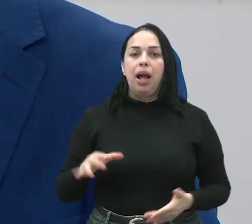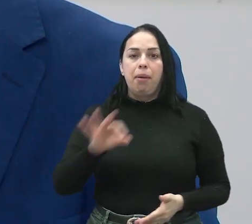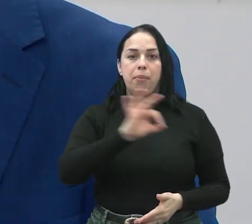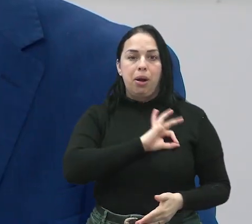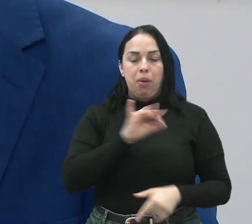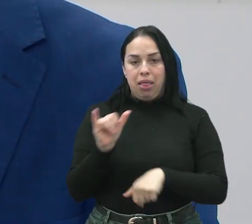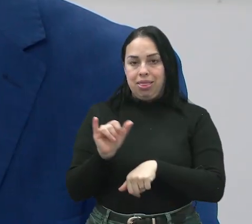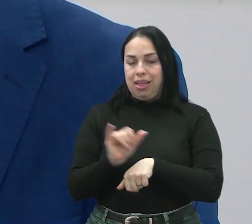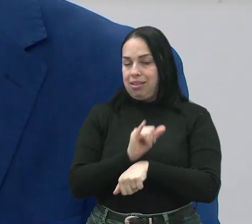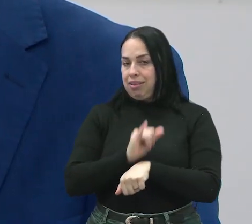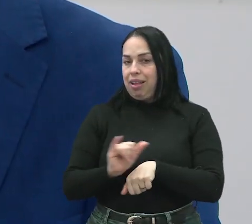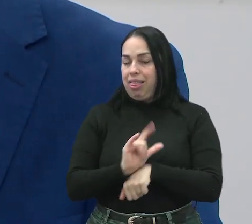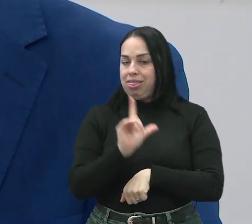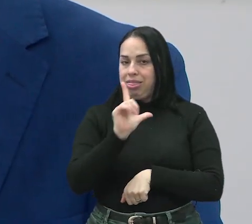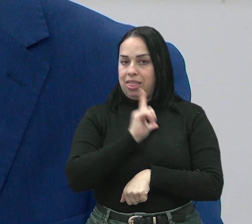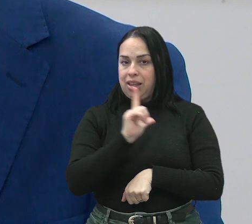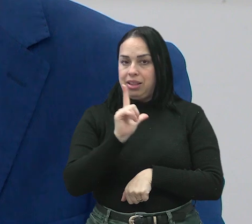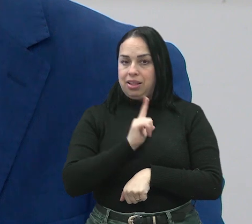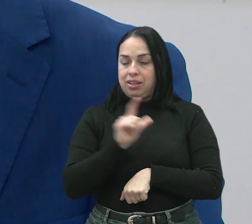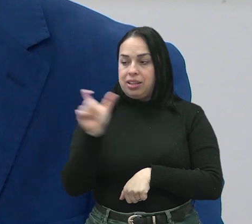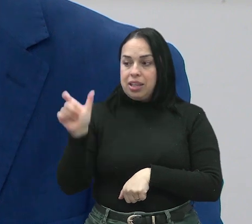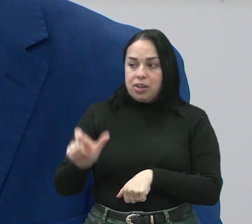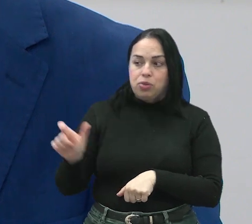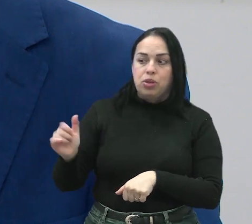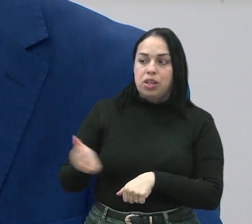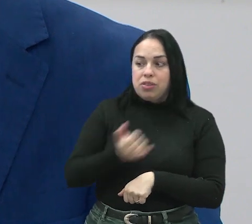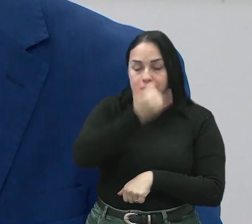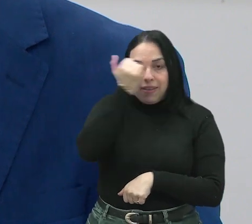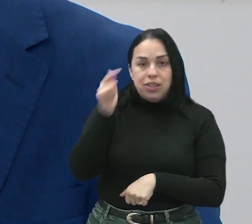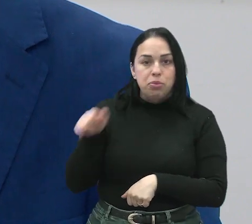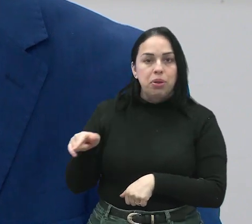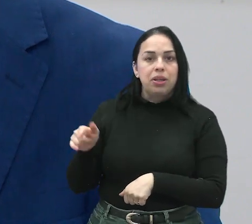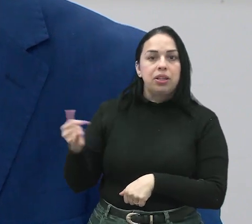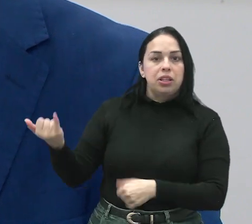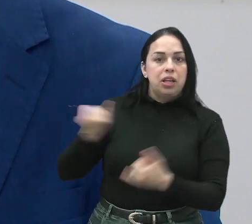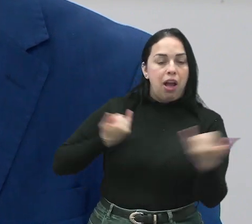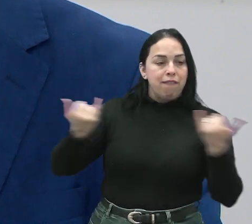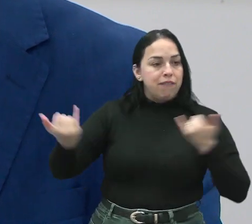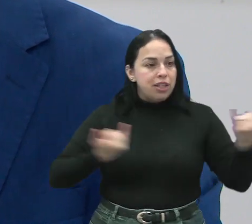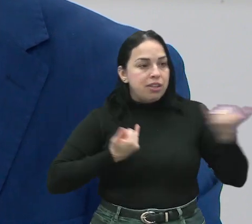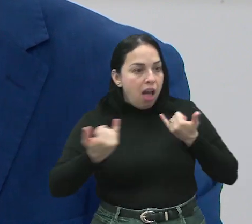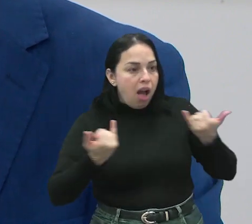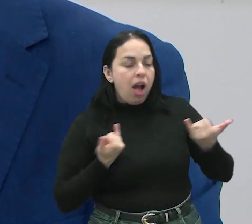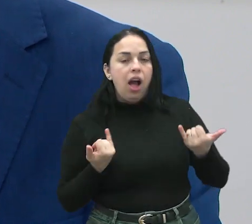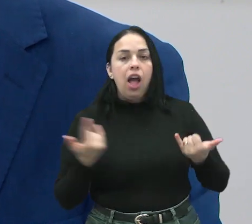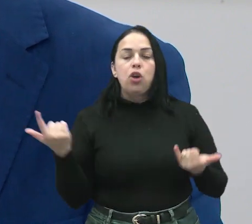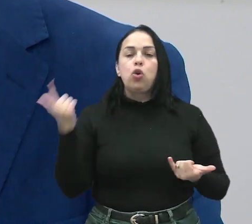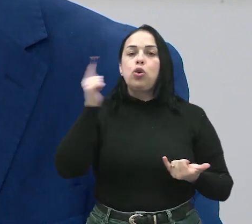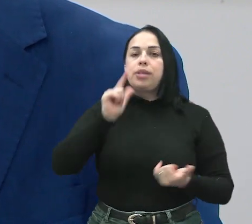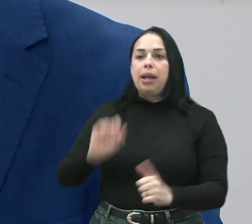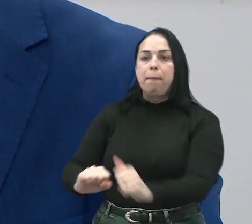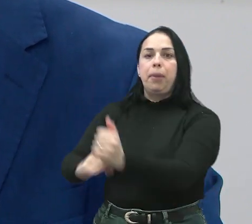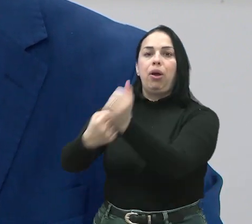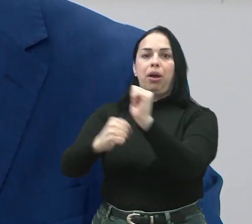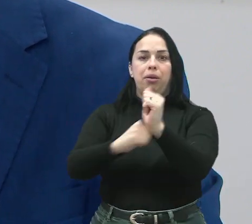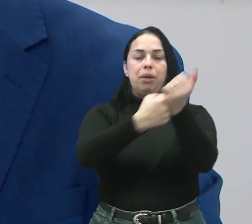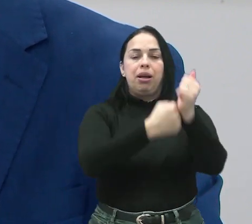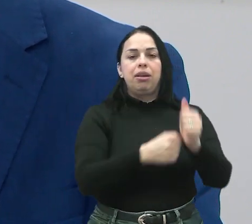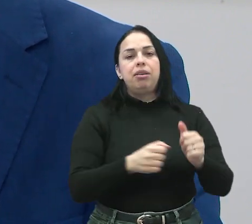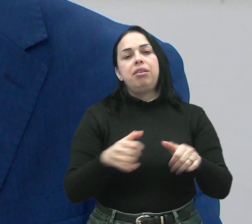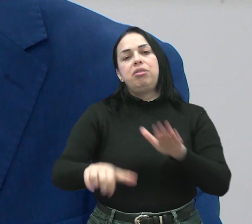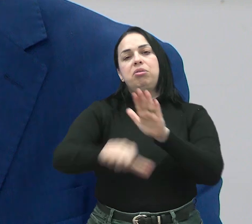a polícia tem a ferramenta na mão e os proprietários dos telefones façam essas notificações, isso vai desestimular